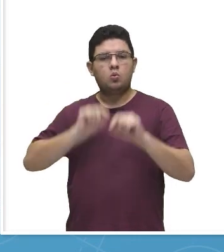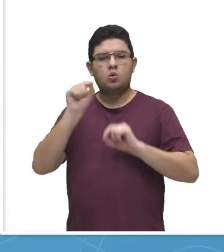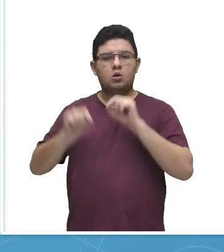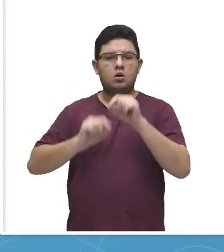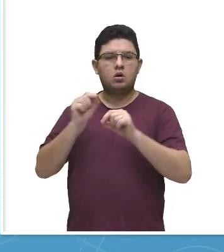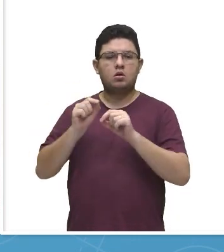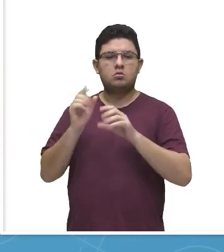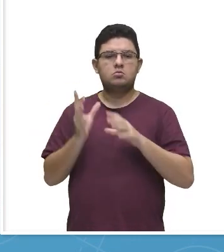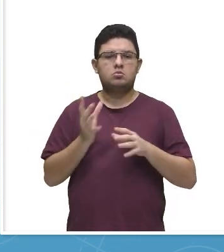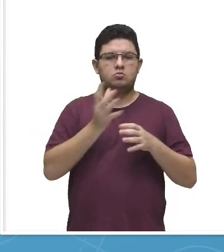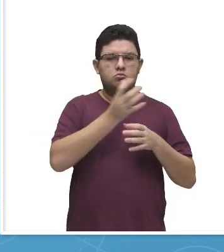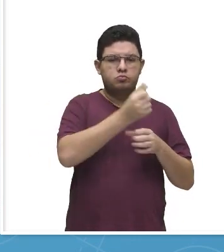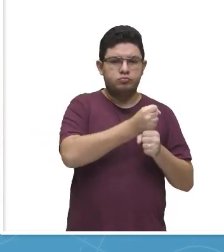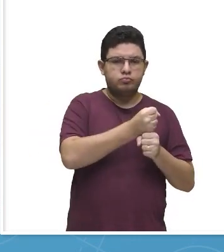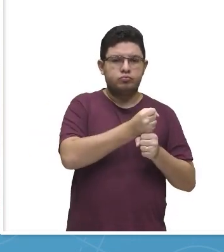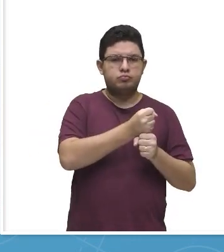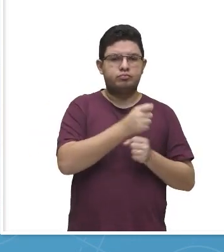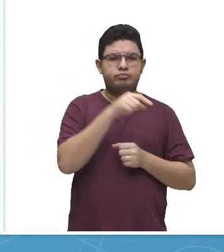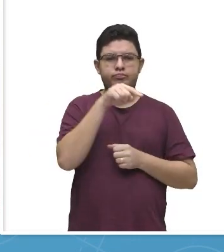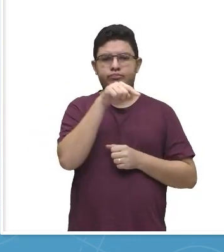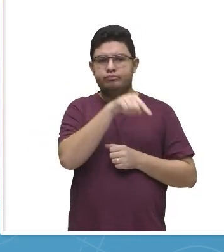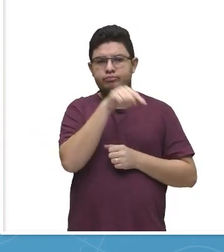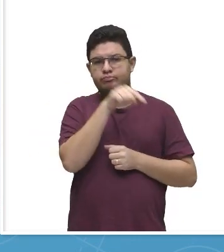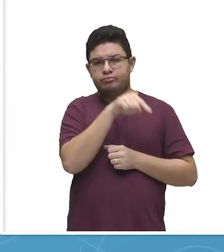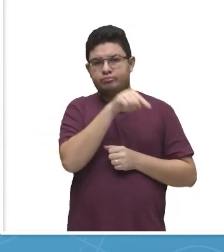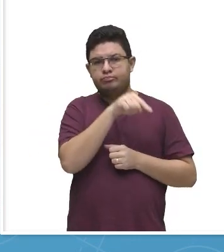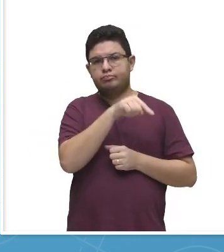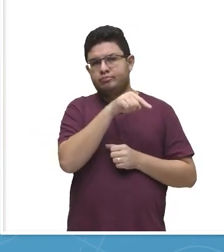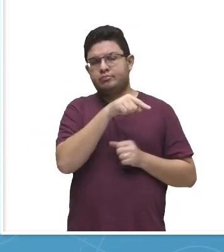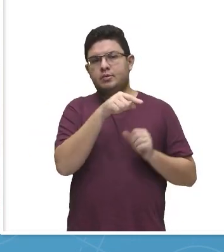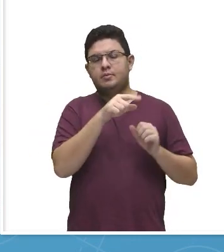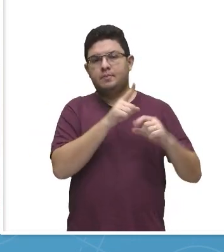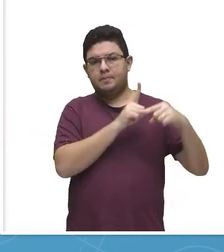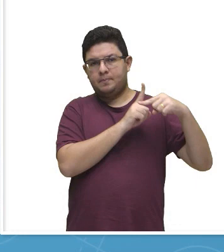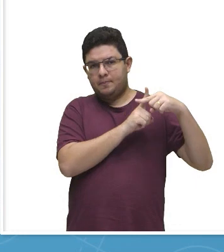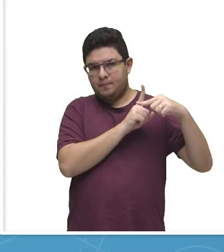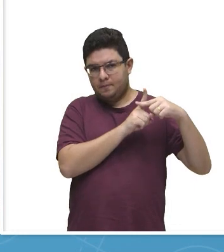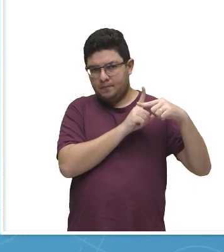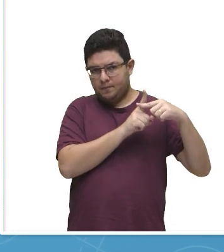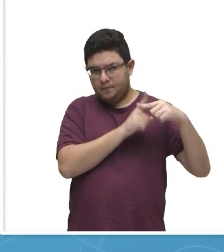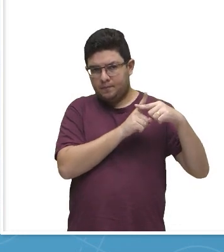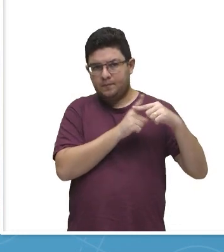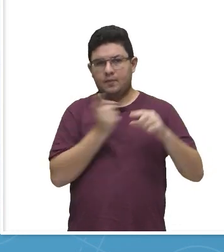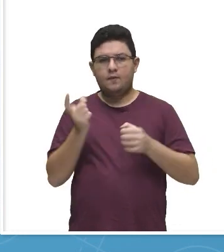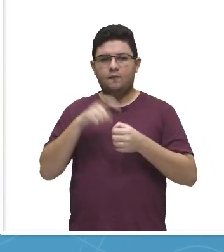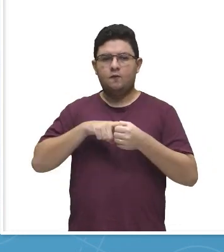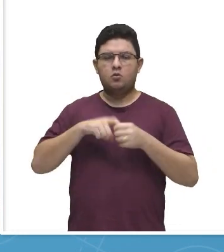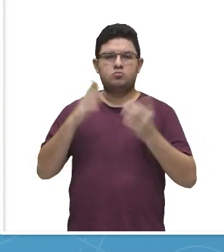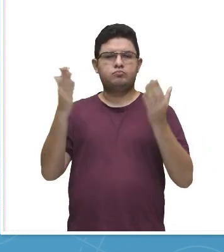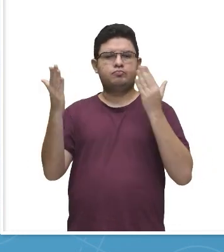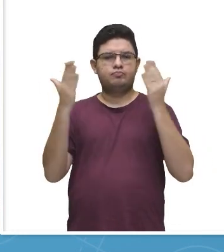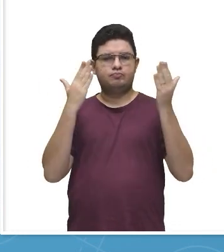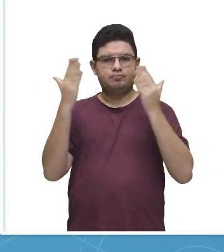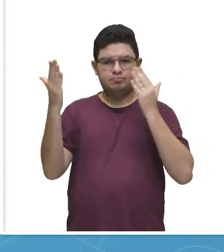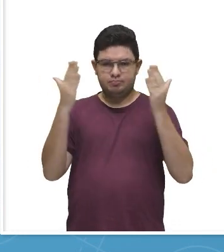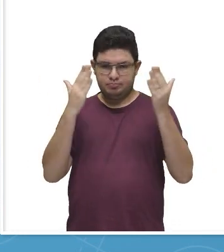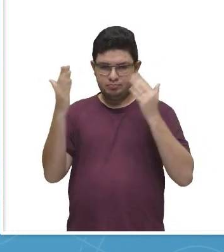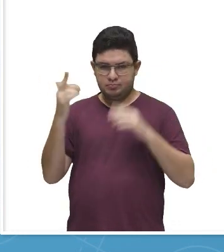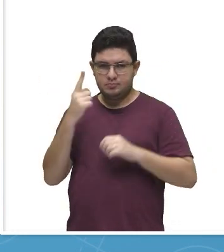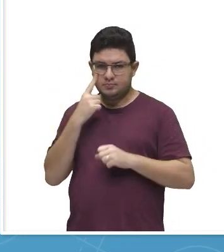o resultado da operação será positiva. Vamos retornar aqui.